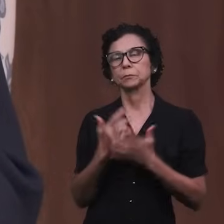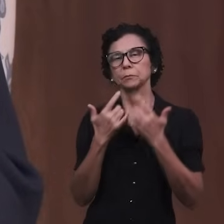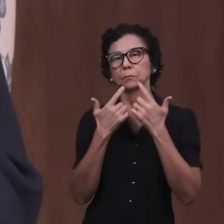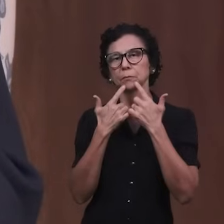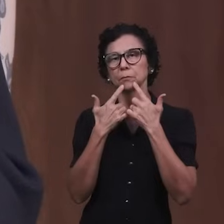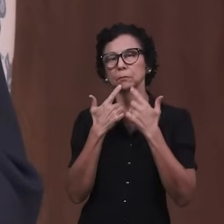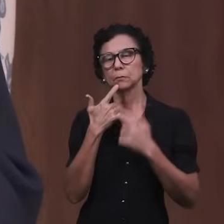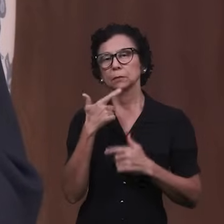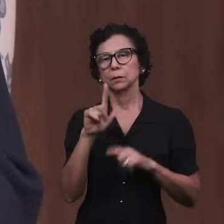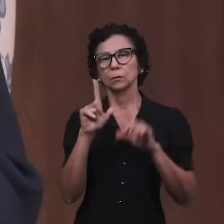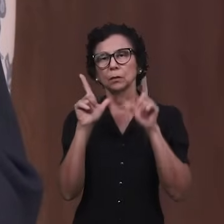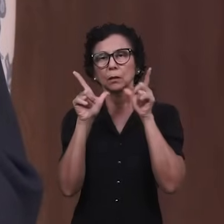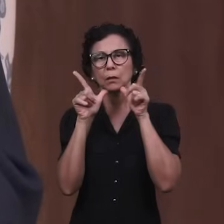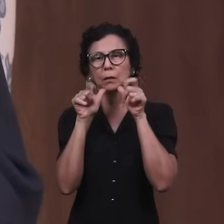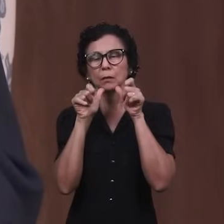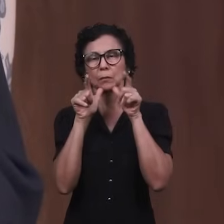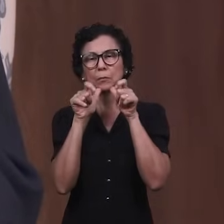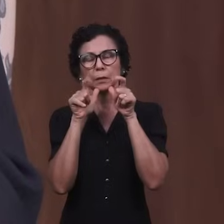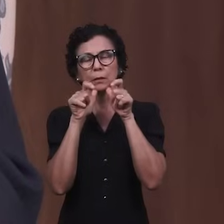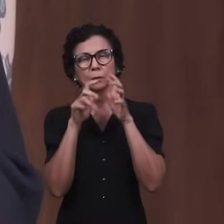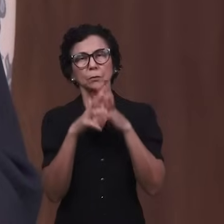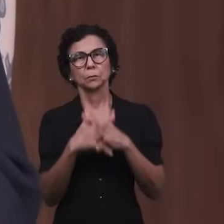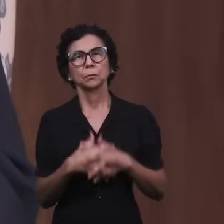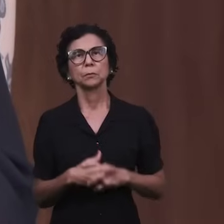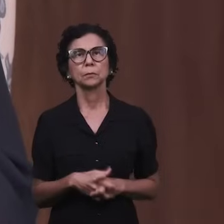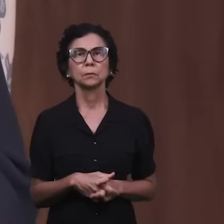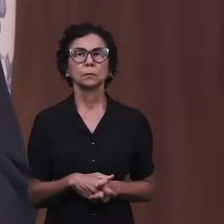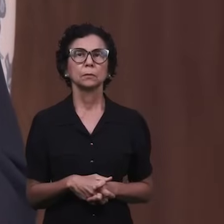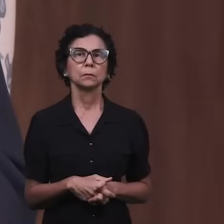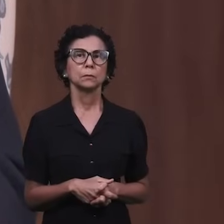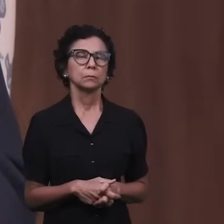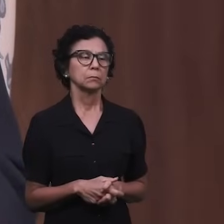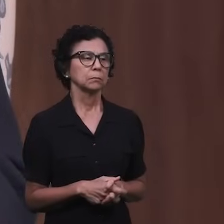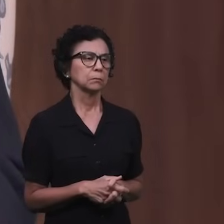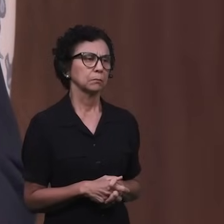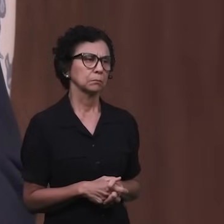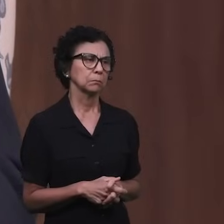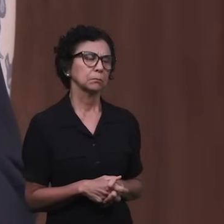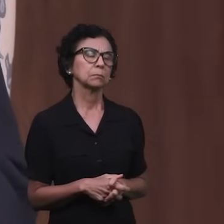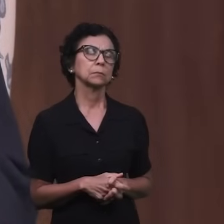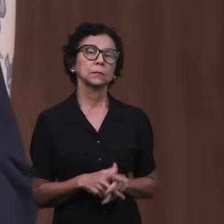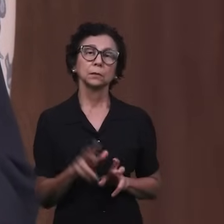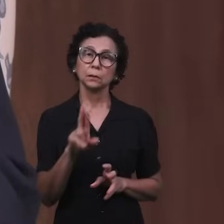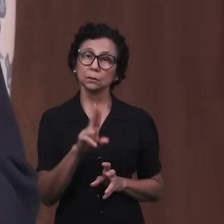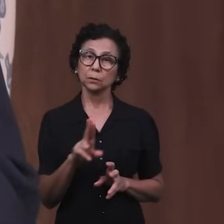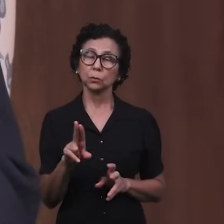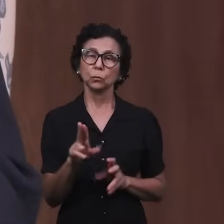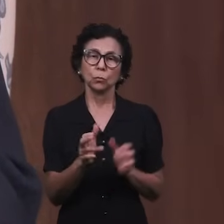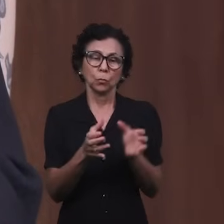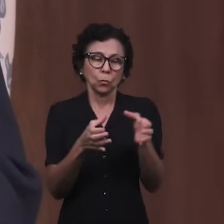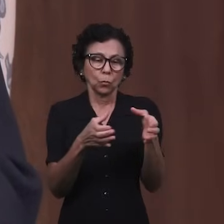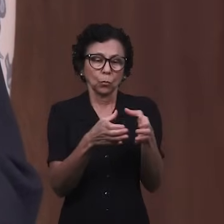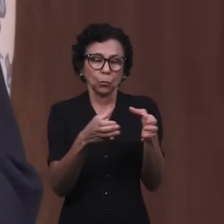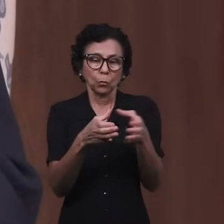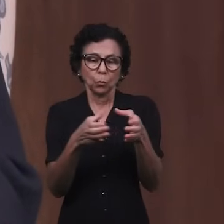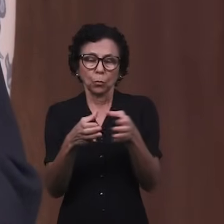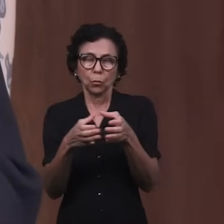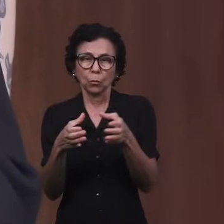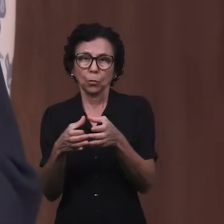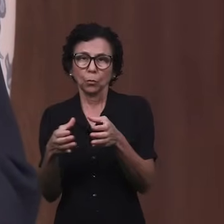das informações sobre o aramaico, sobrevivência atual. Ainda é falado em pequenas